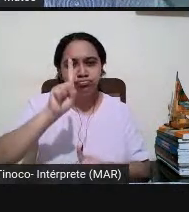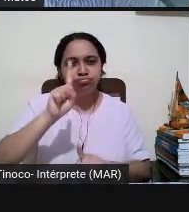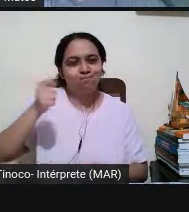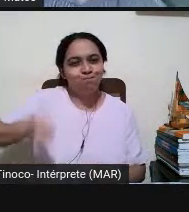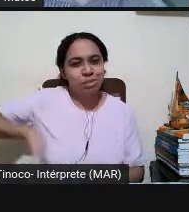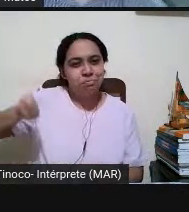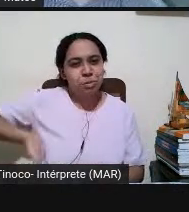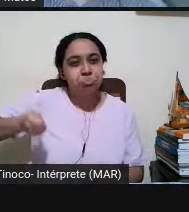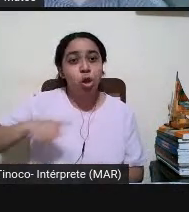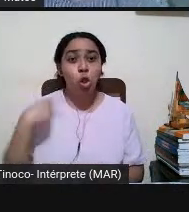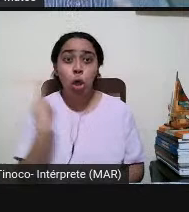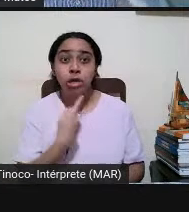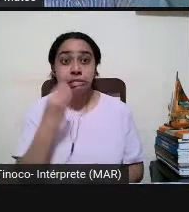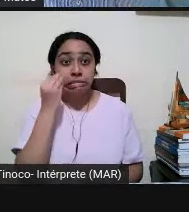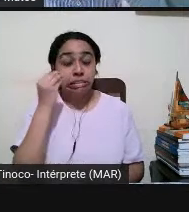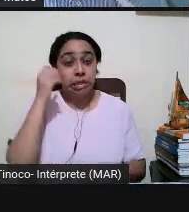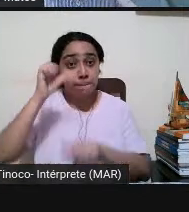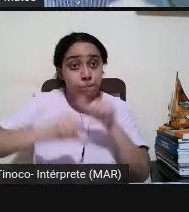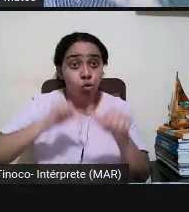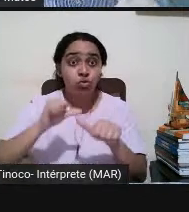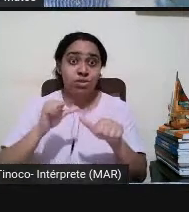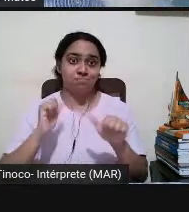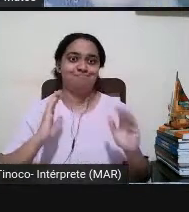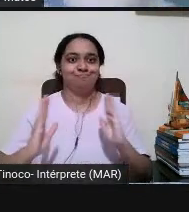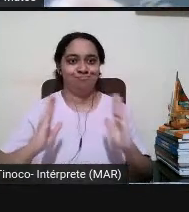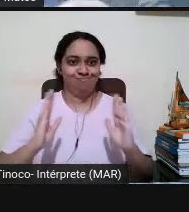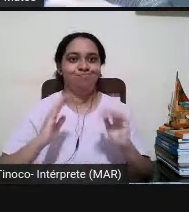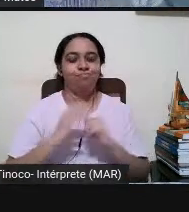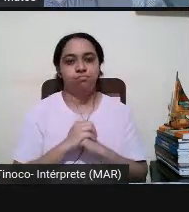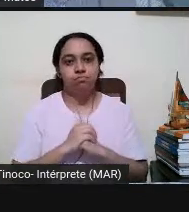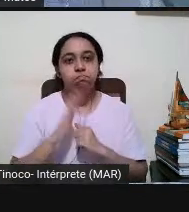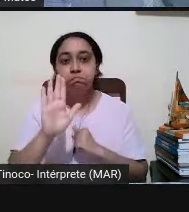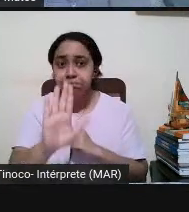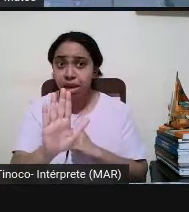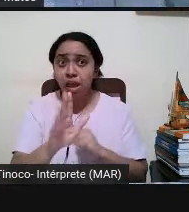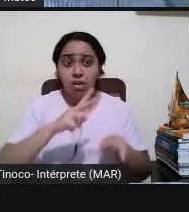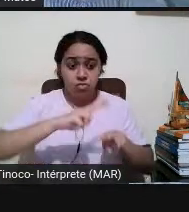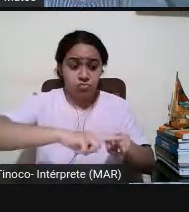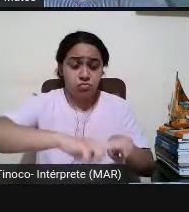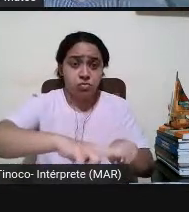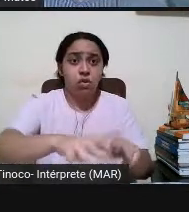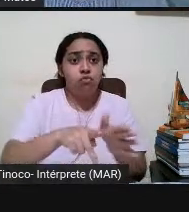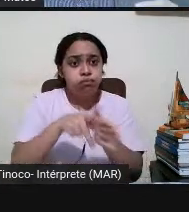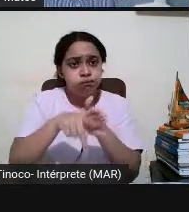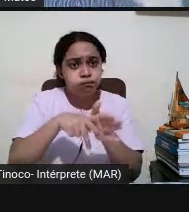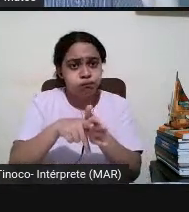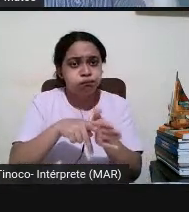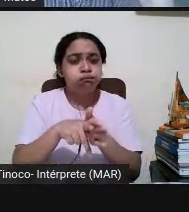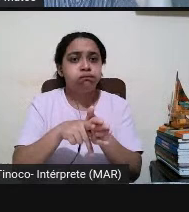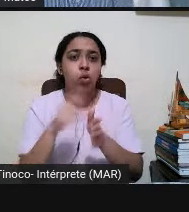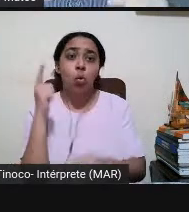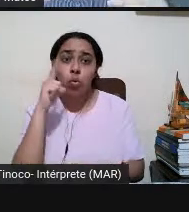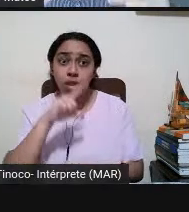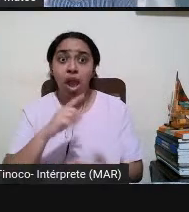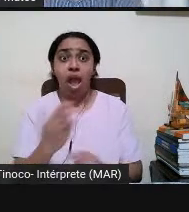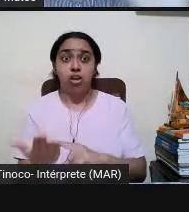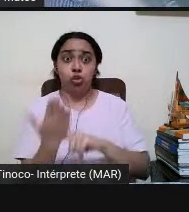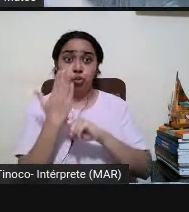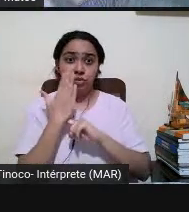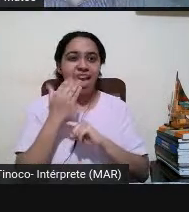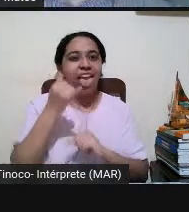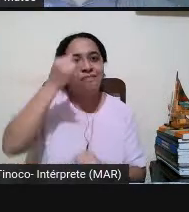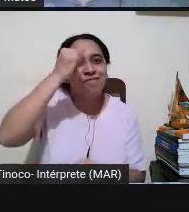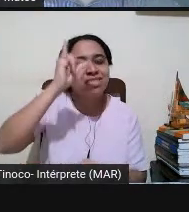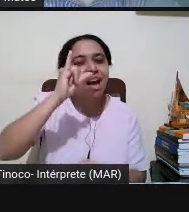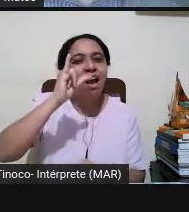da gente mudar esse cenário só que engraçado assim como as ferrovias elas podem vir na verdade nos ajudar a desafogar um